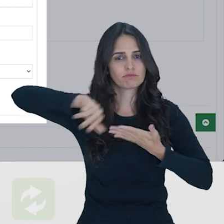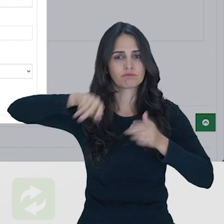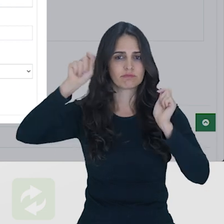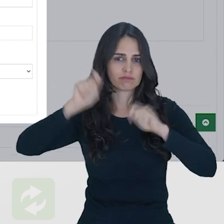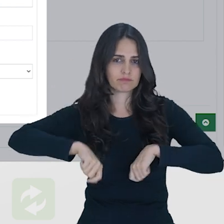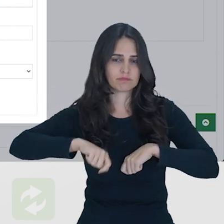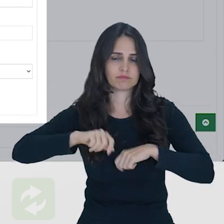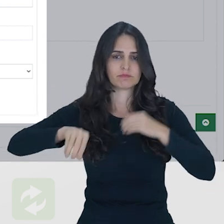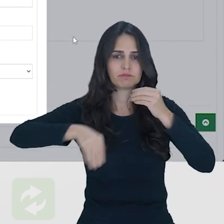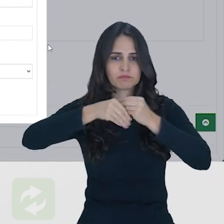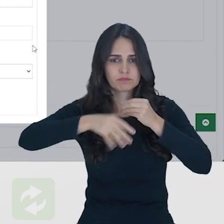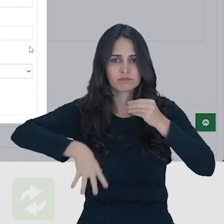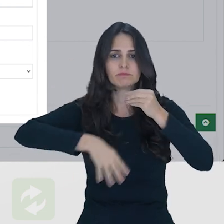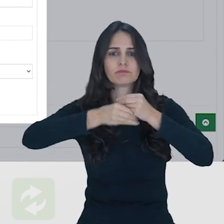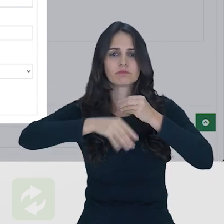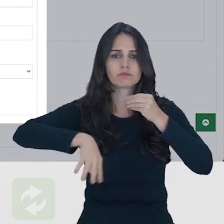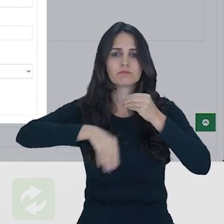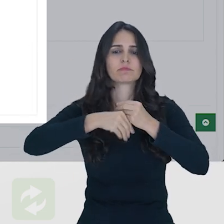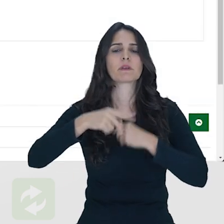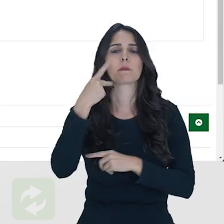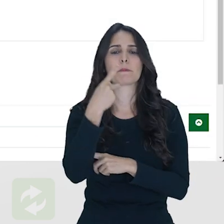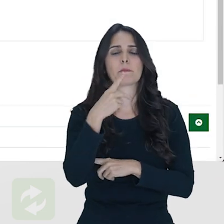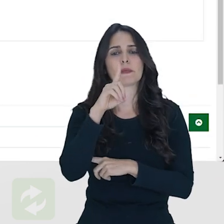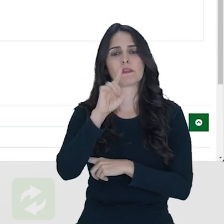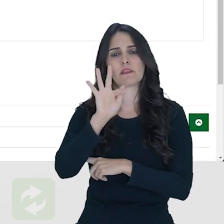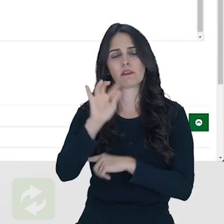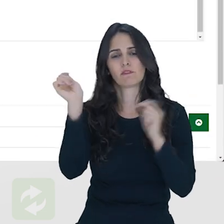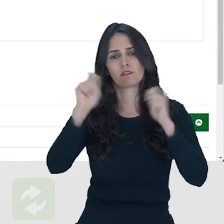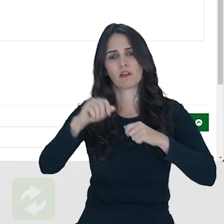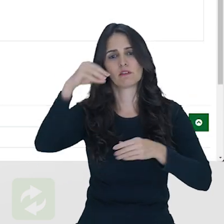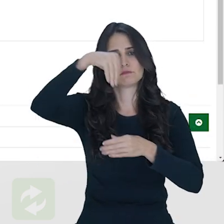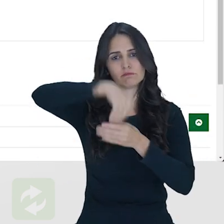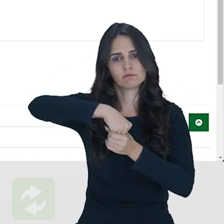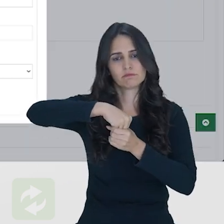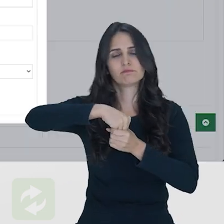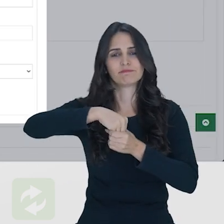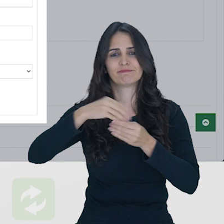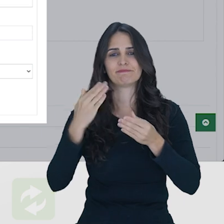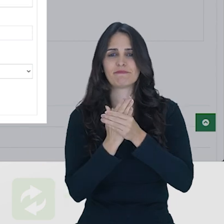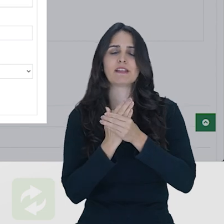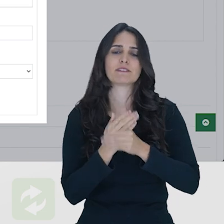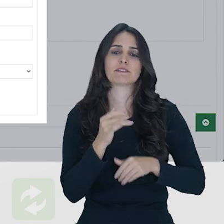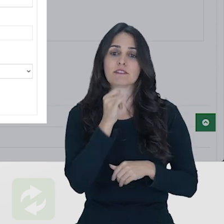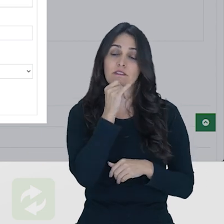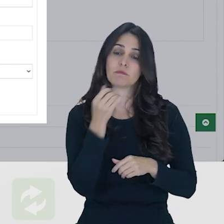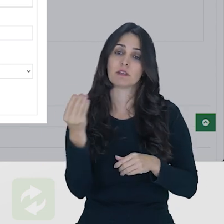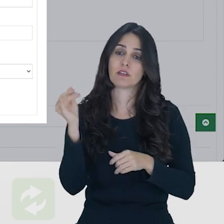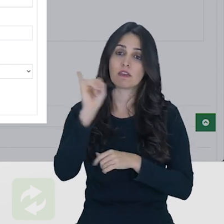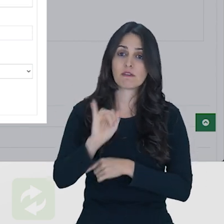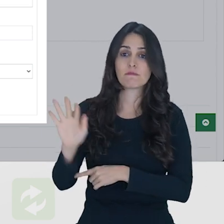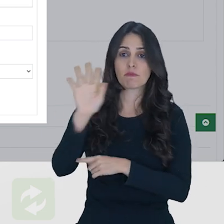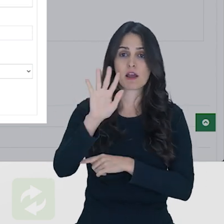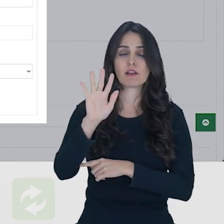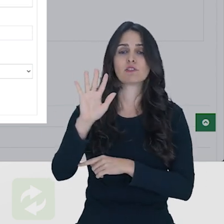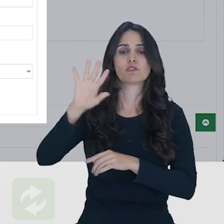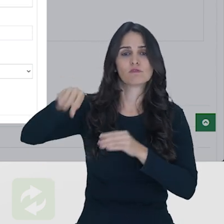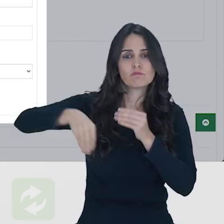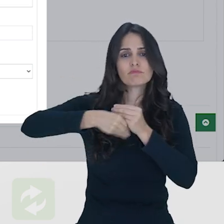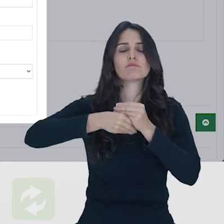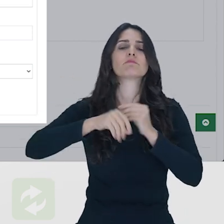então por exemplo aqui eu vou colocar outro arquivo em PDF nessa pasta Eu posso também colocar